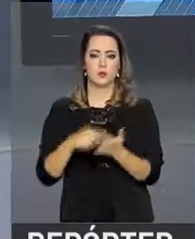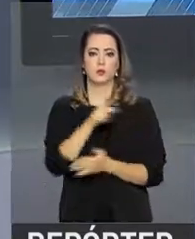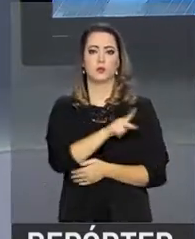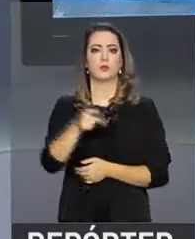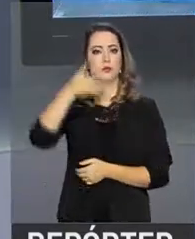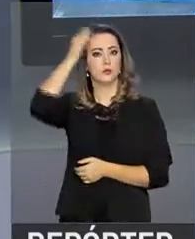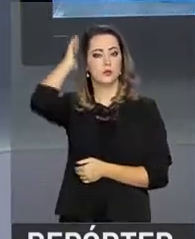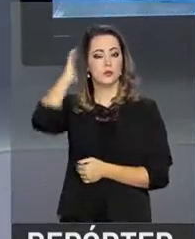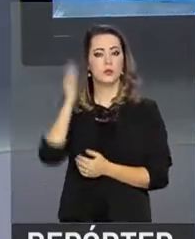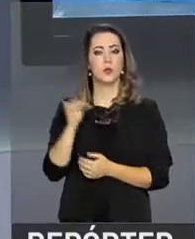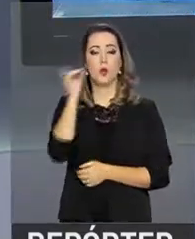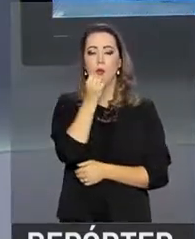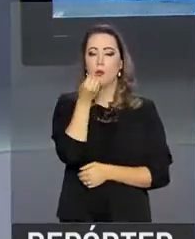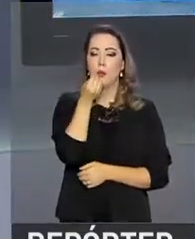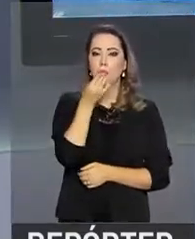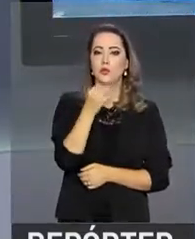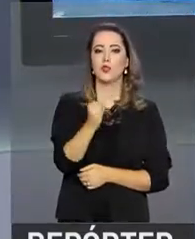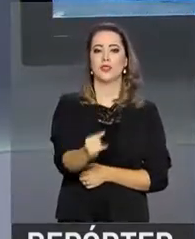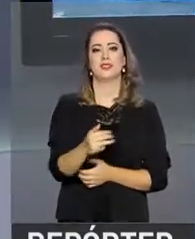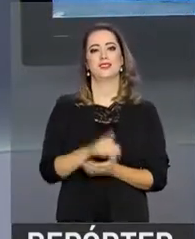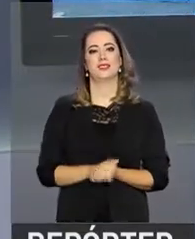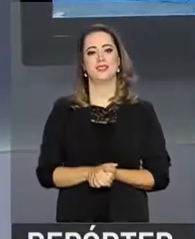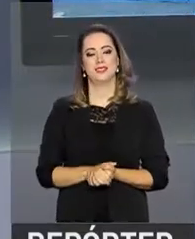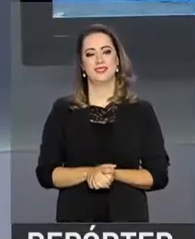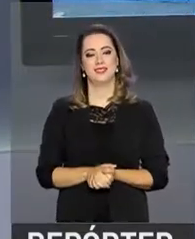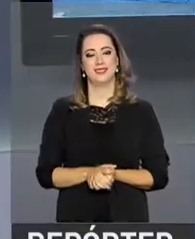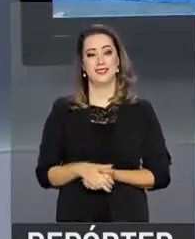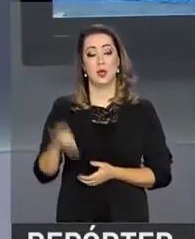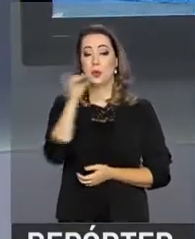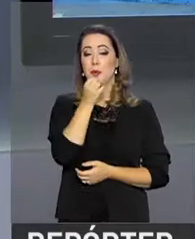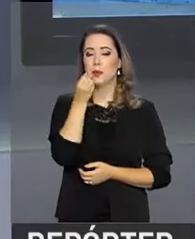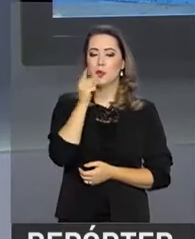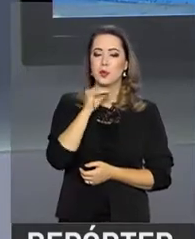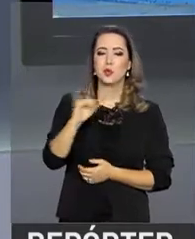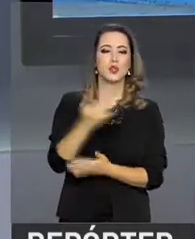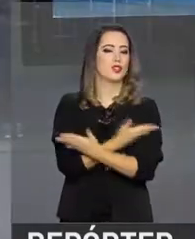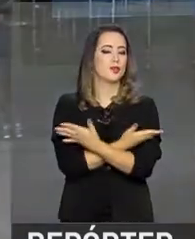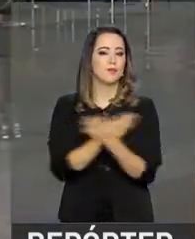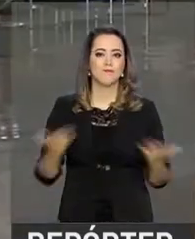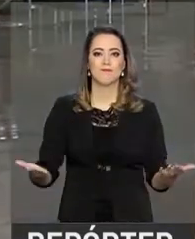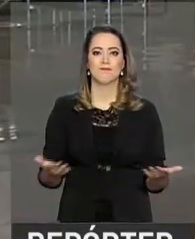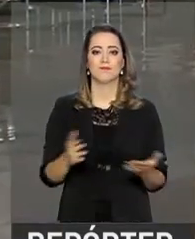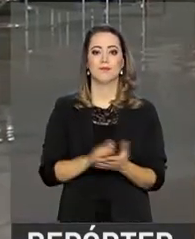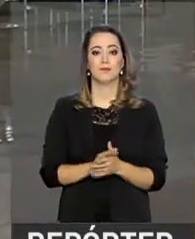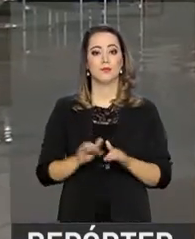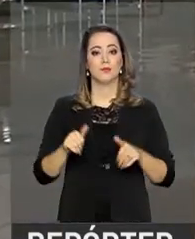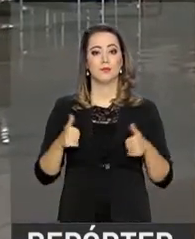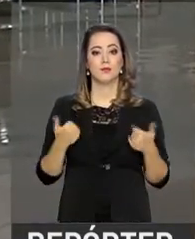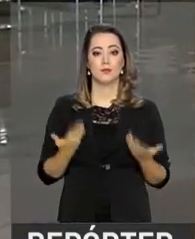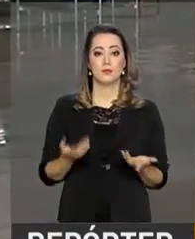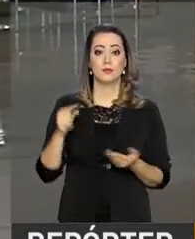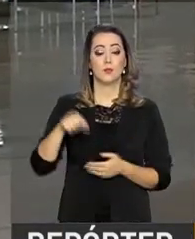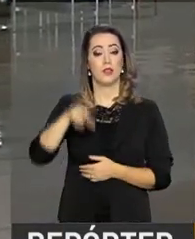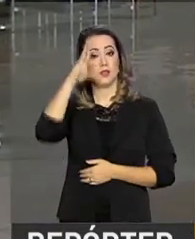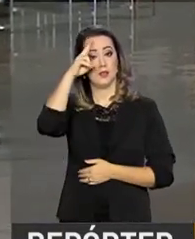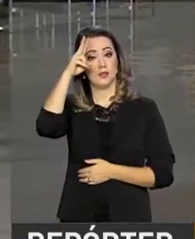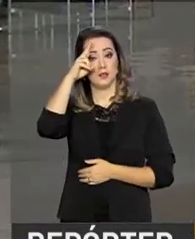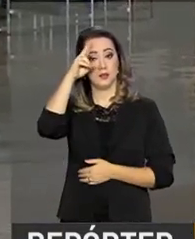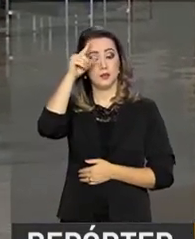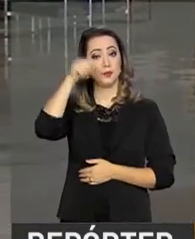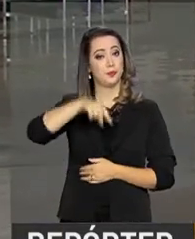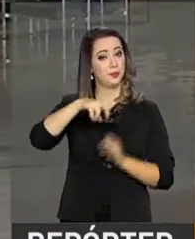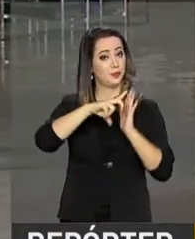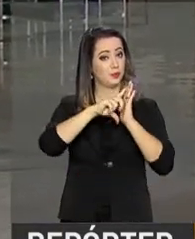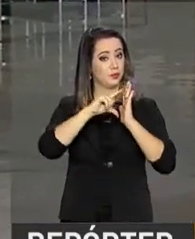michel temer bomdia mara bom dia carolina bom dia a todos olha carolina nesta segunda feira aqui